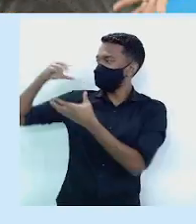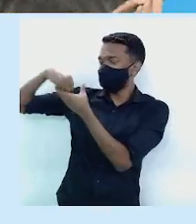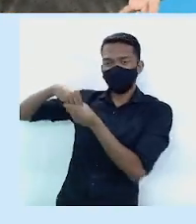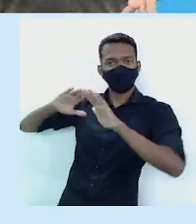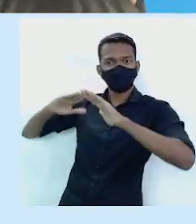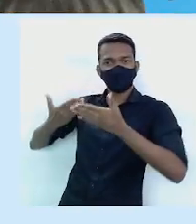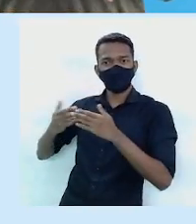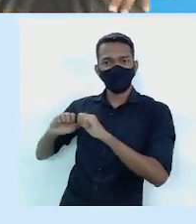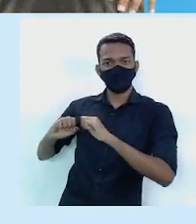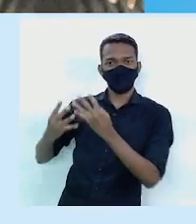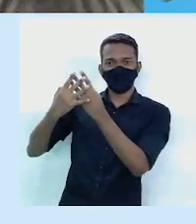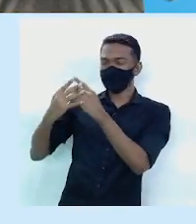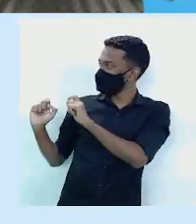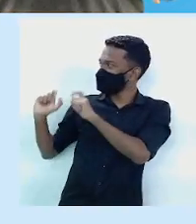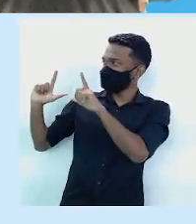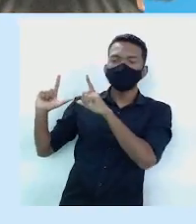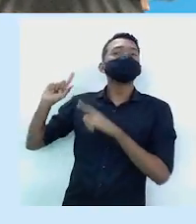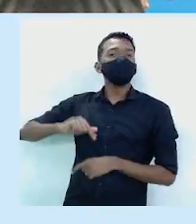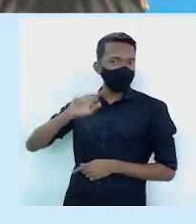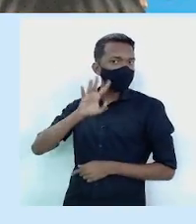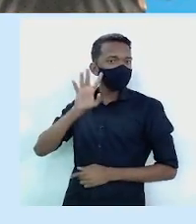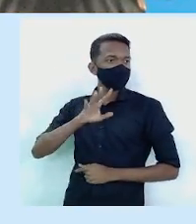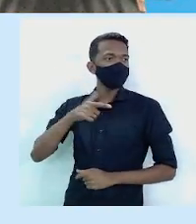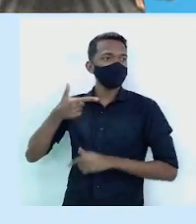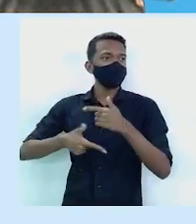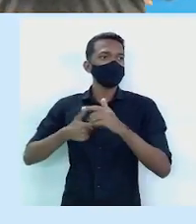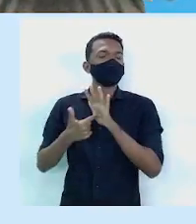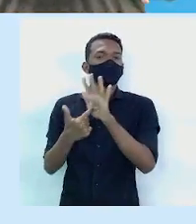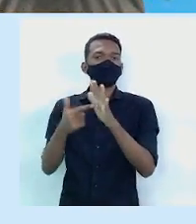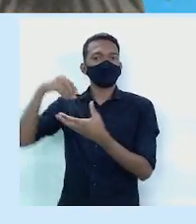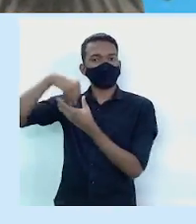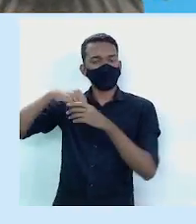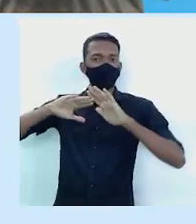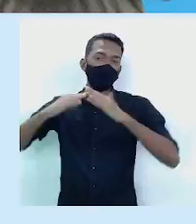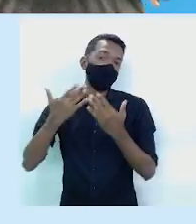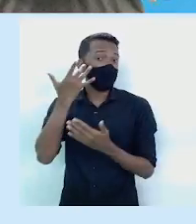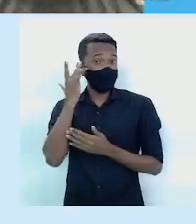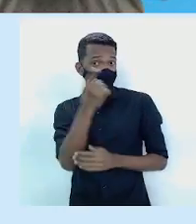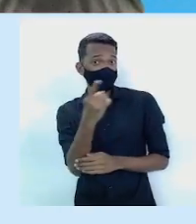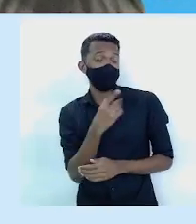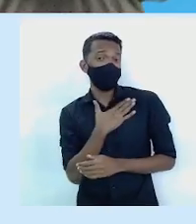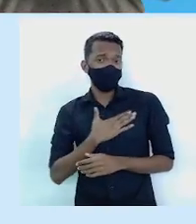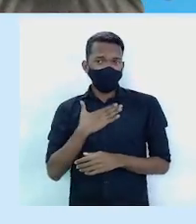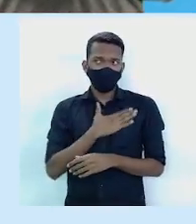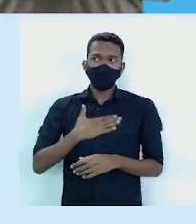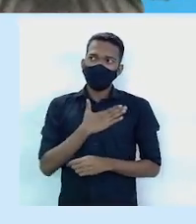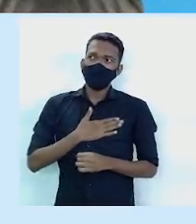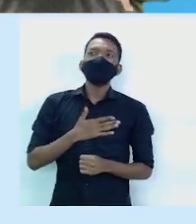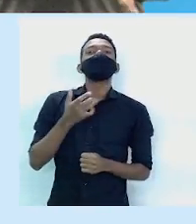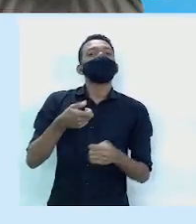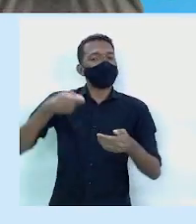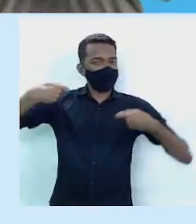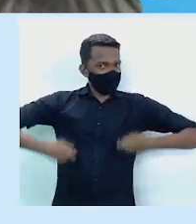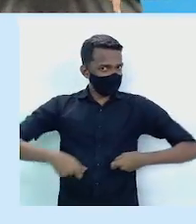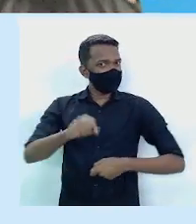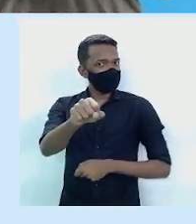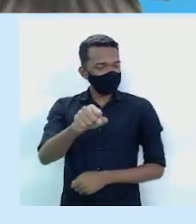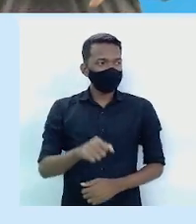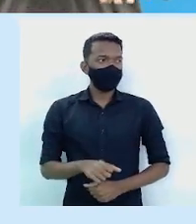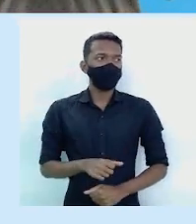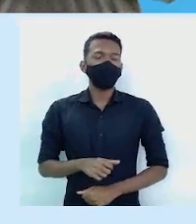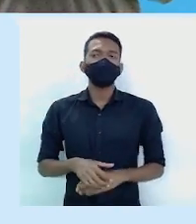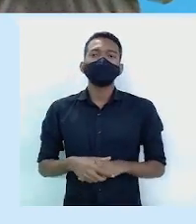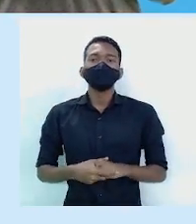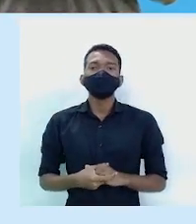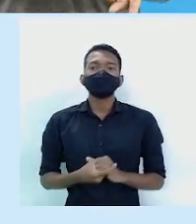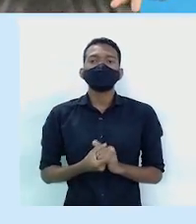que sim, né? É muito legal apresentar trabalho em escola, né? Acho que vocês gostam, né? Aposto que sim, mas enfim.